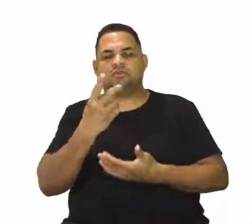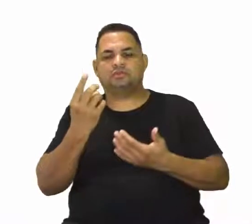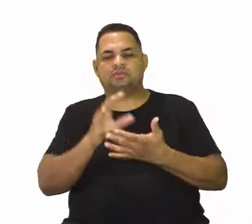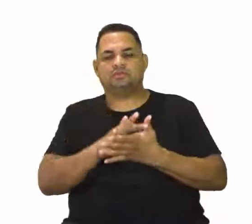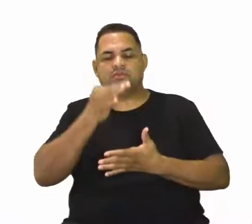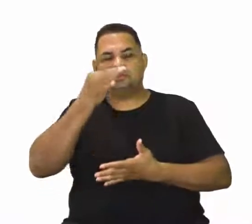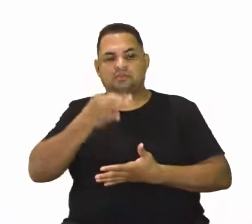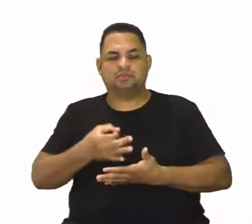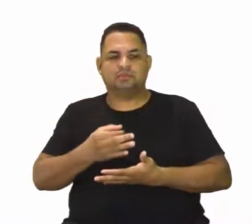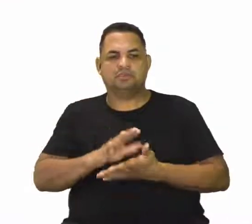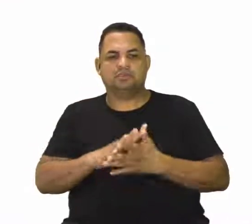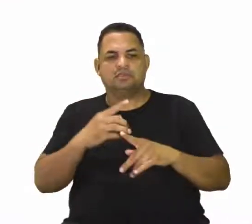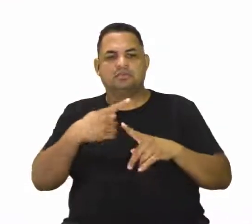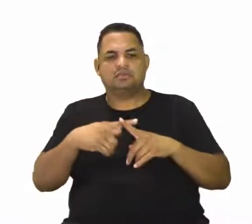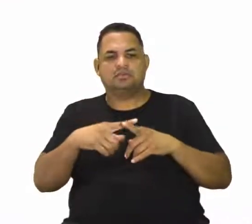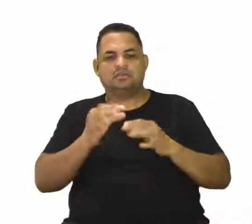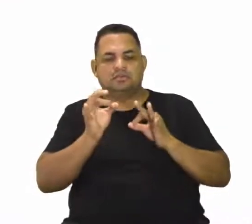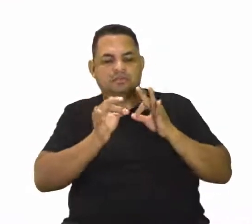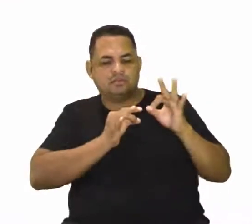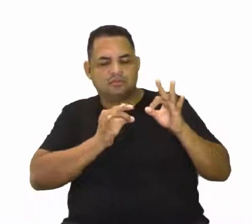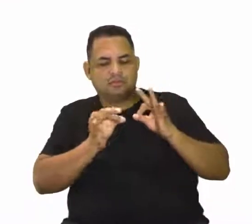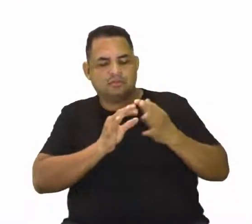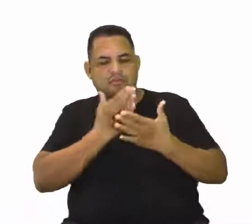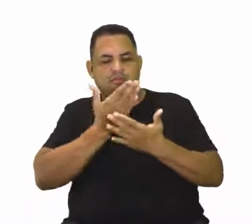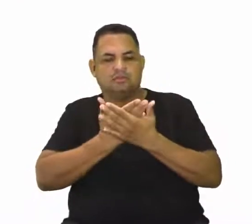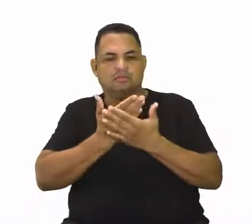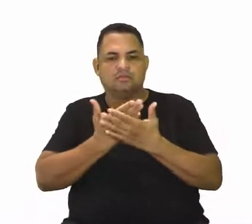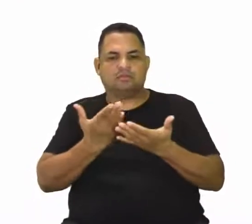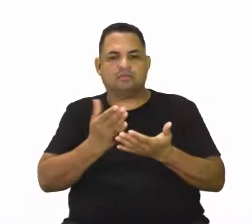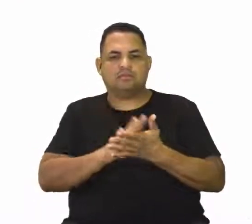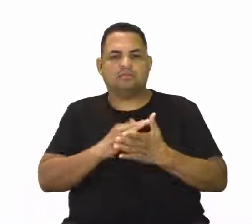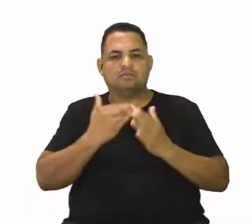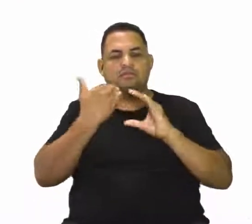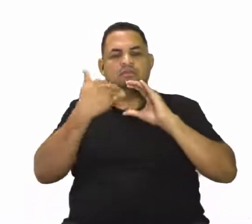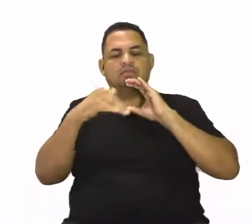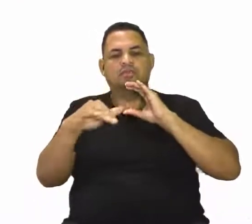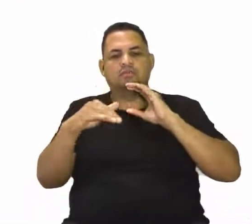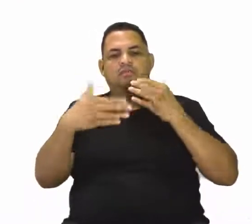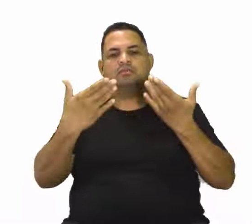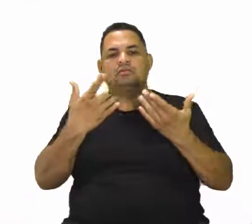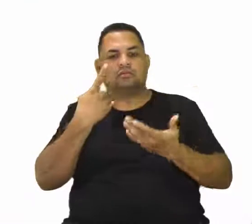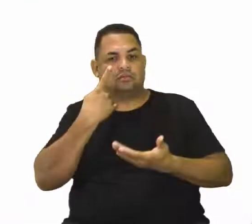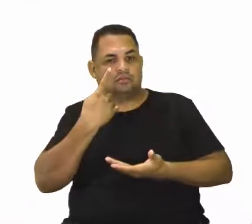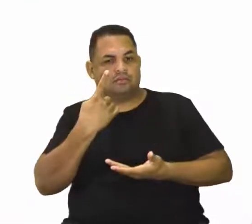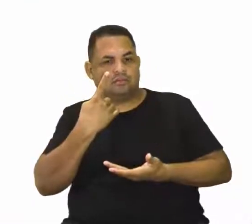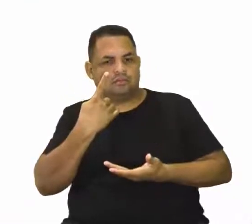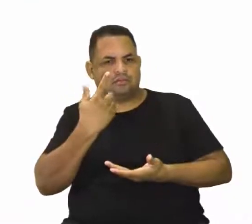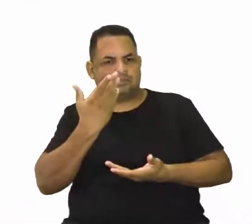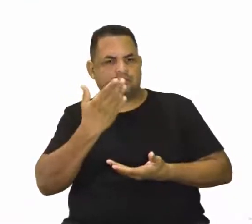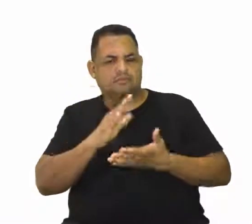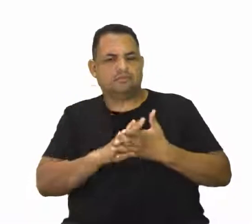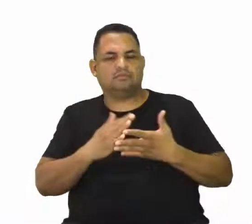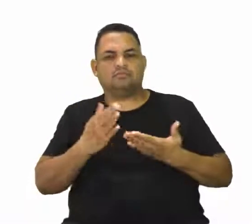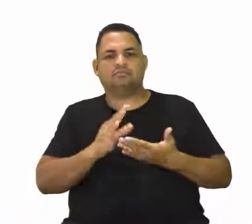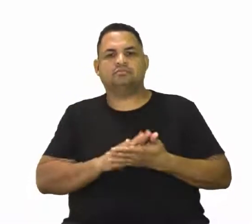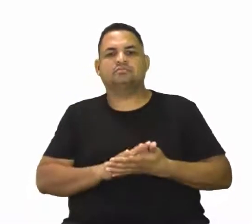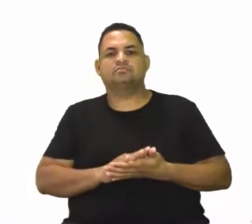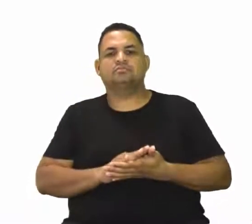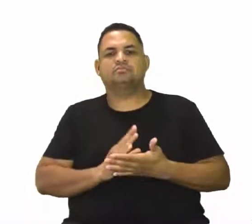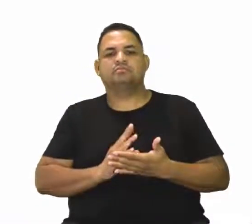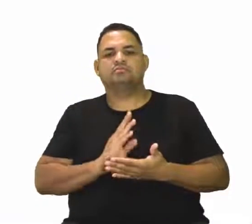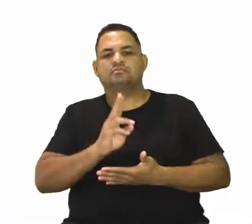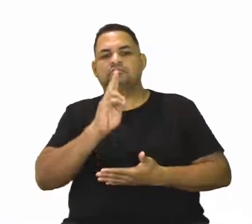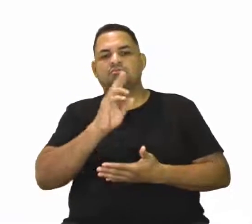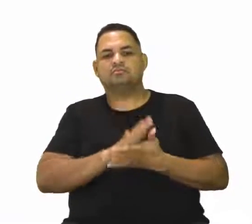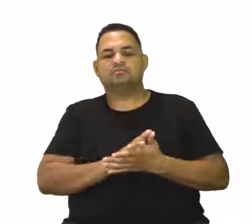corretas é porque a gente prepara aula daí manda para vocês aí olhei assim mas tudo bem tá valendo